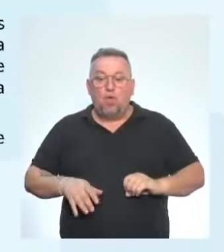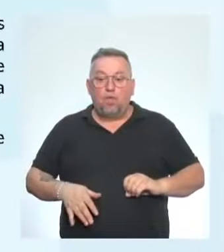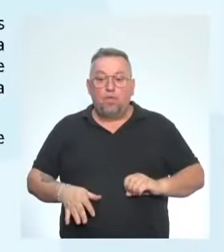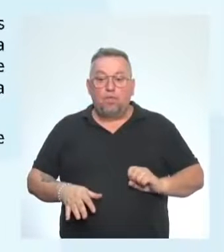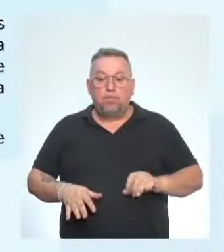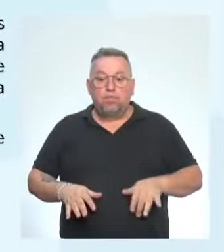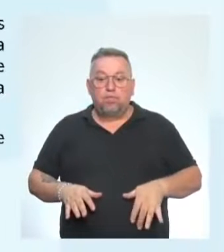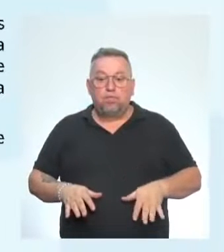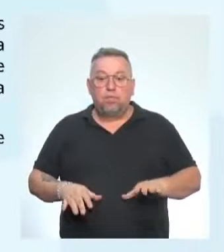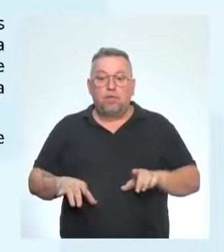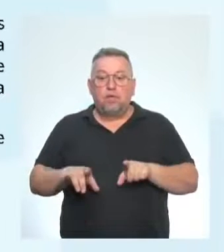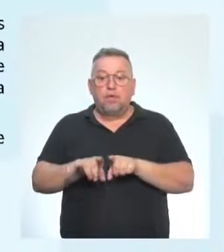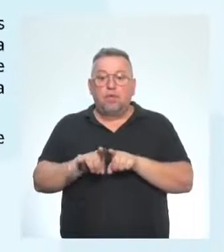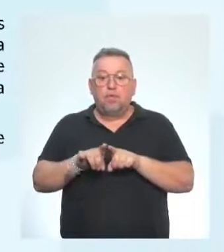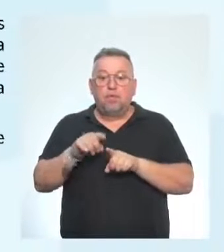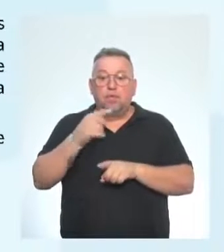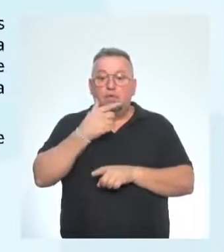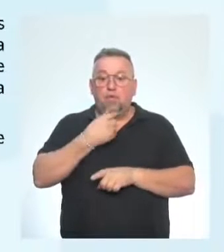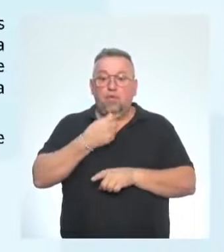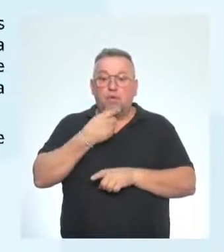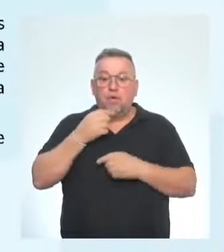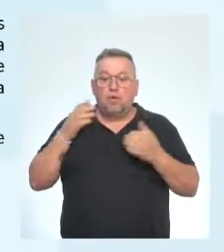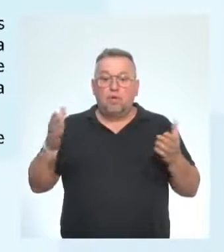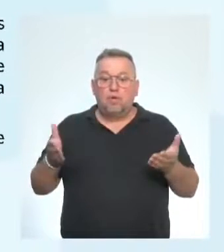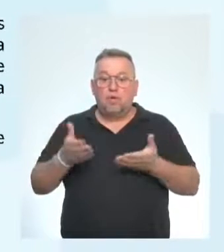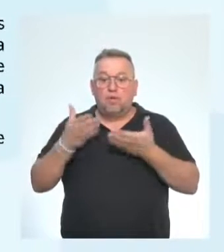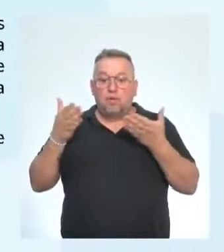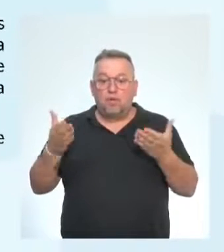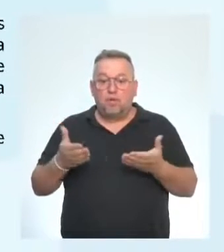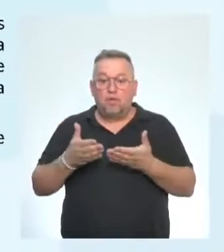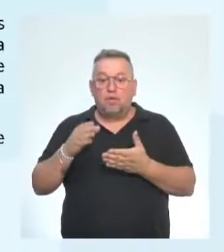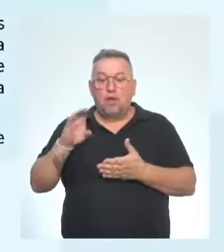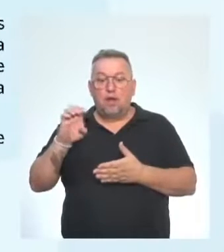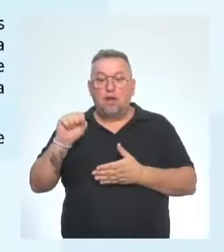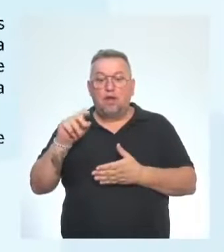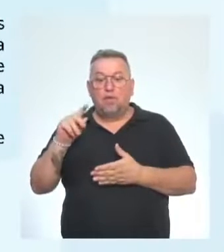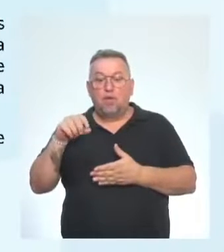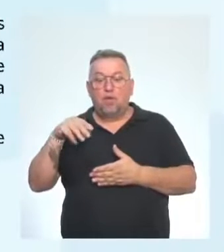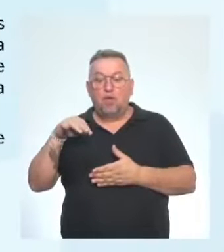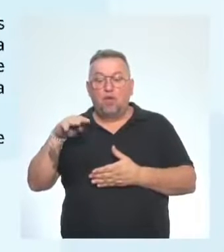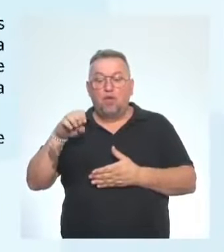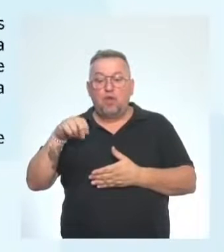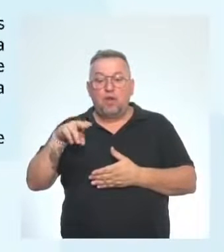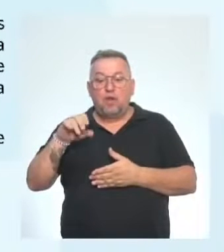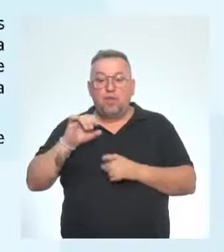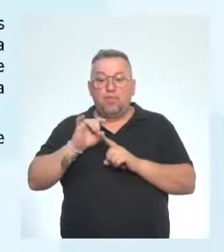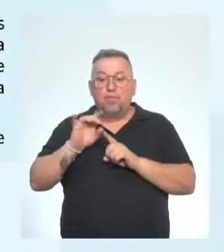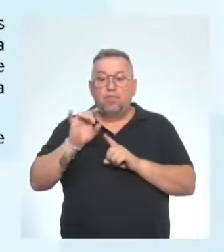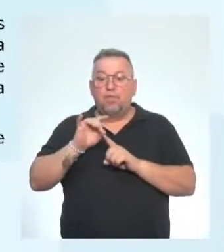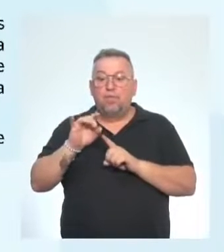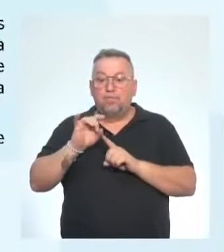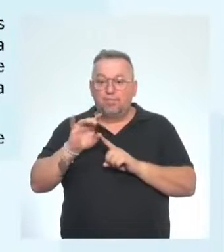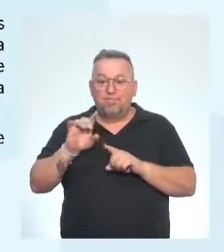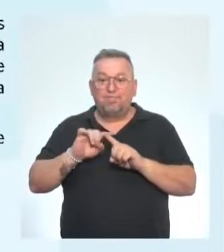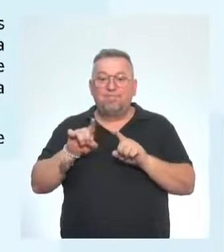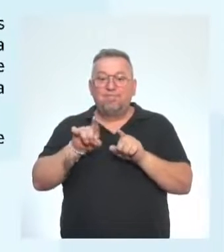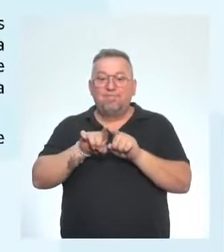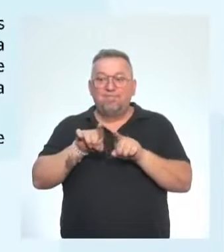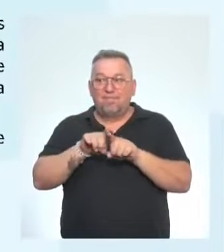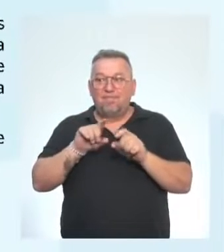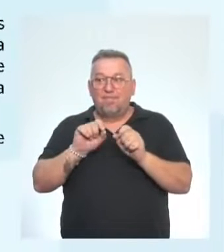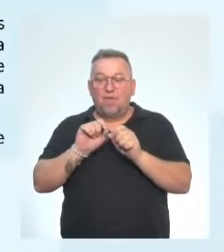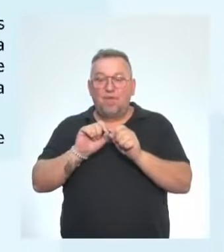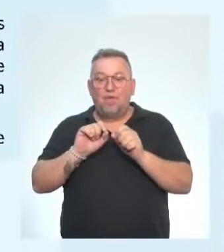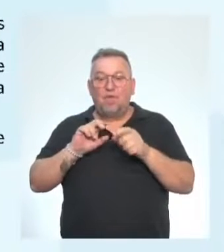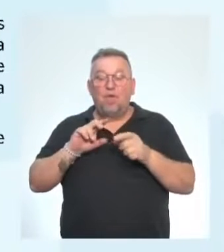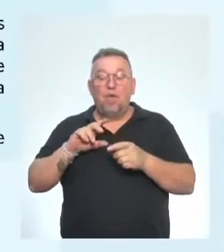bom? E nos homens vai estimular a espermatogênese. Nossa, o que é espermatogênese? Gênese